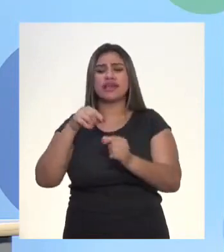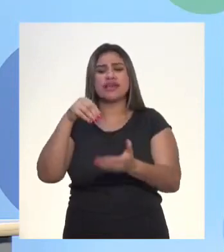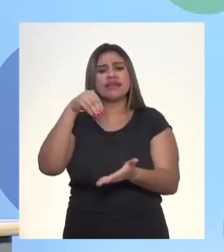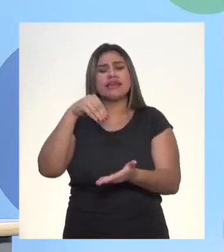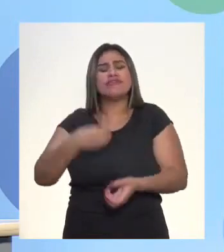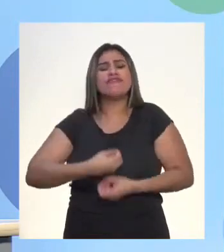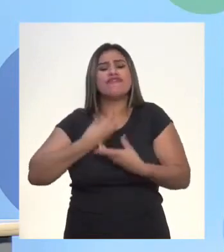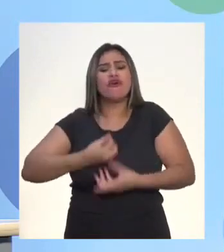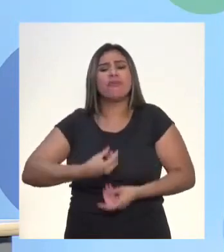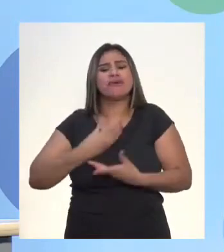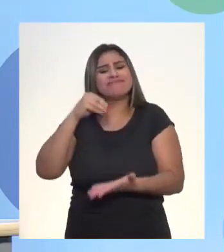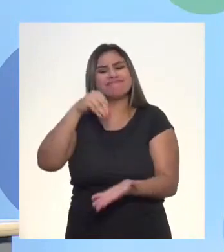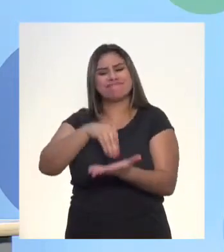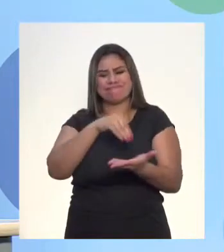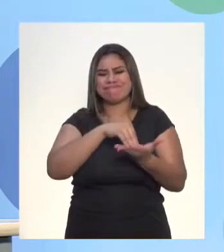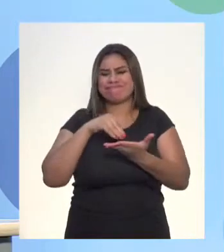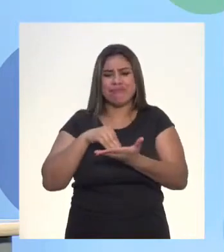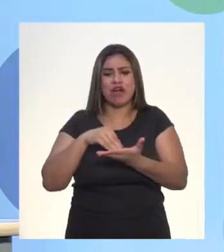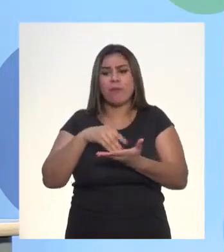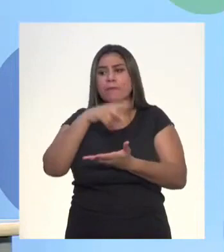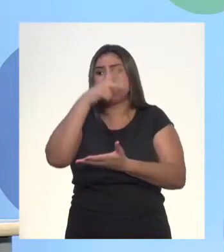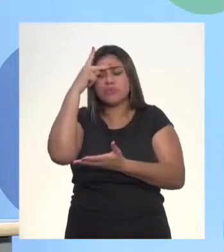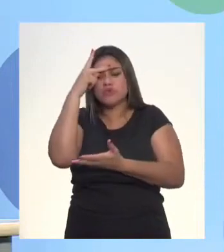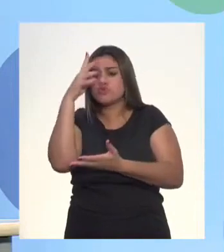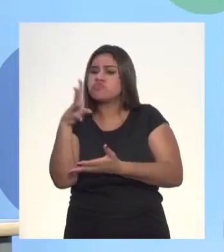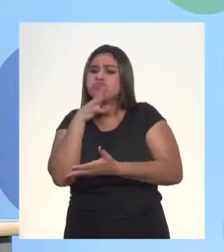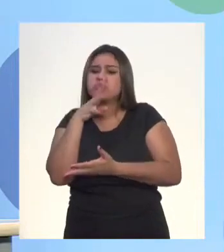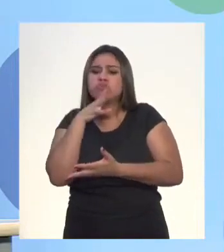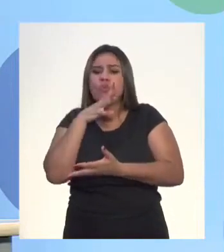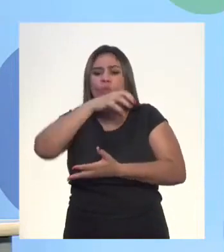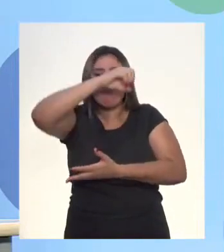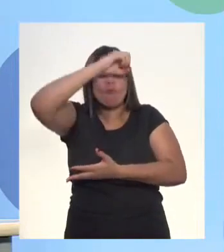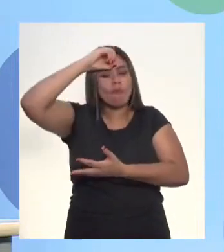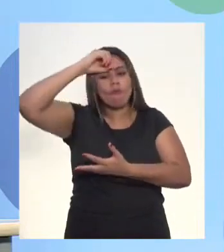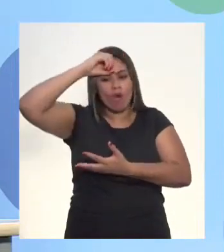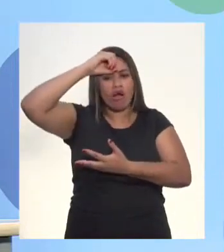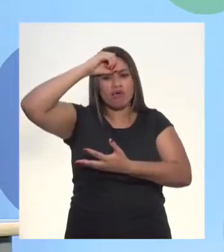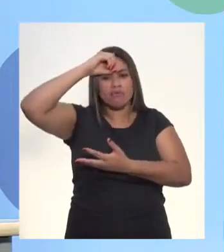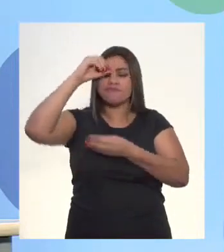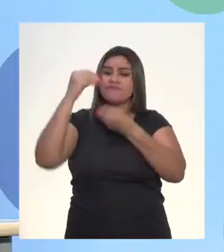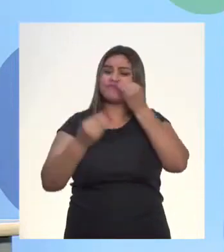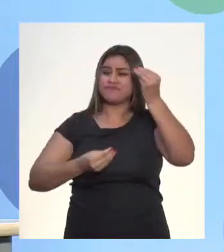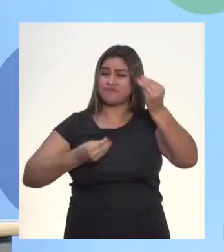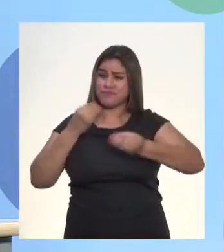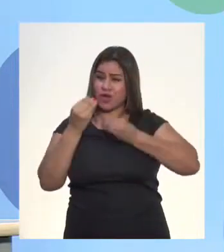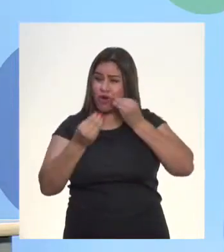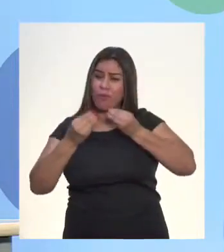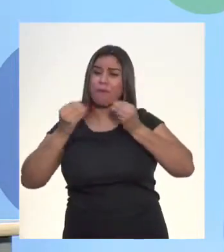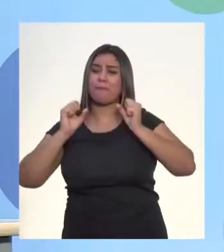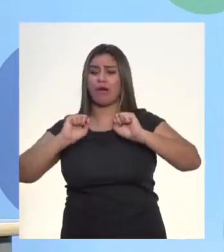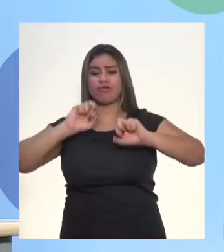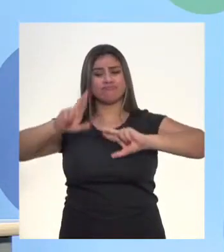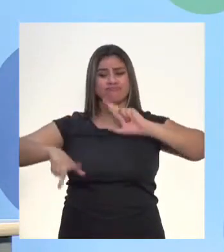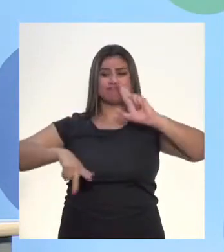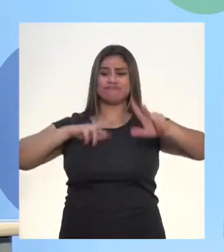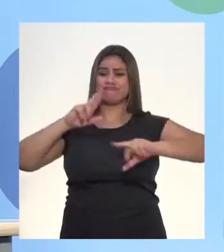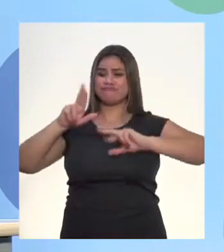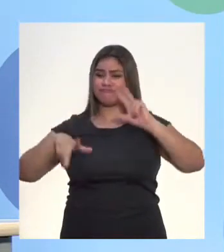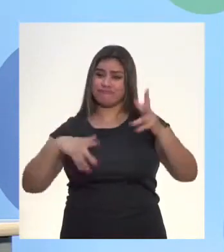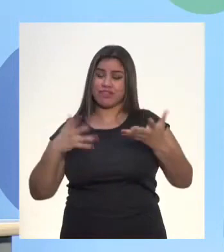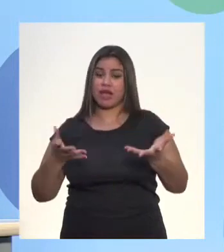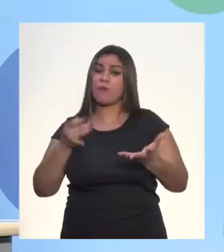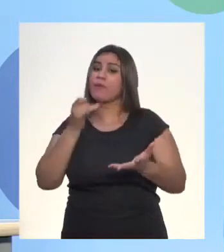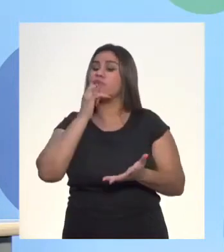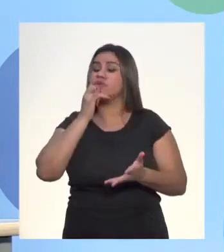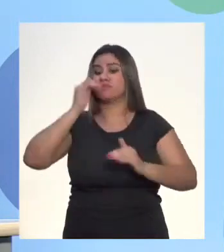de informação. Né? E essa falta de informação, né, gente, ela pode se manifestar de diferentes maneiras. Porque uma coisa é